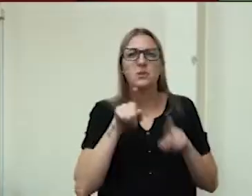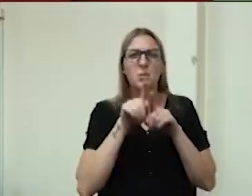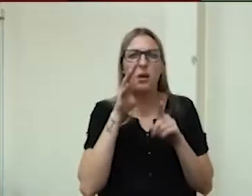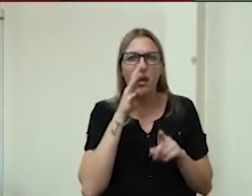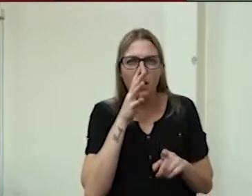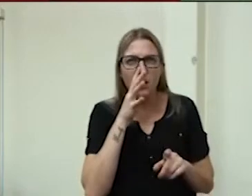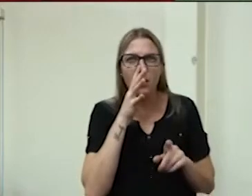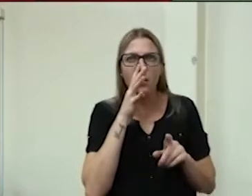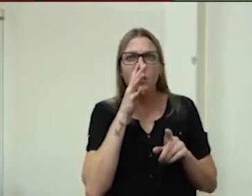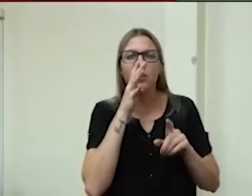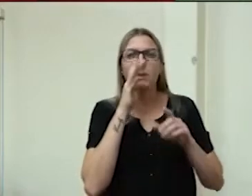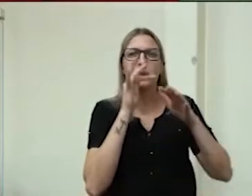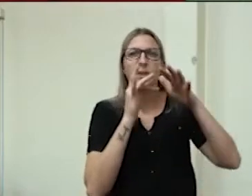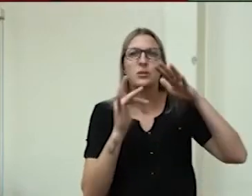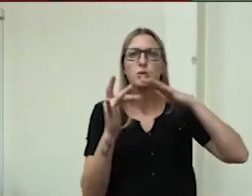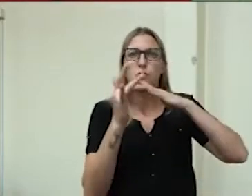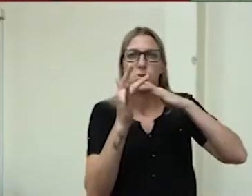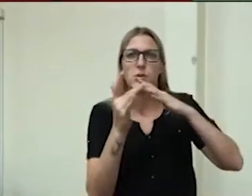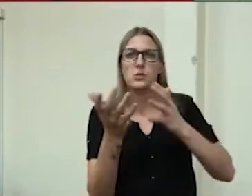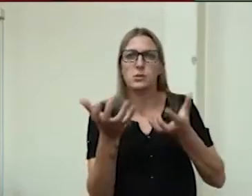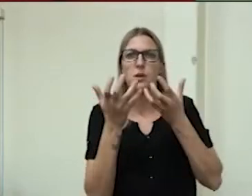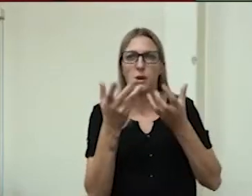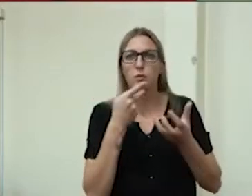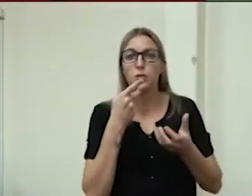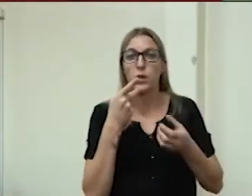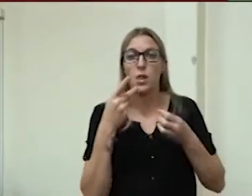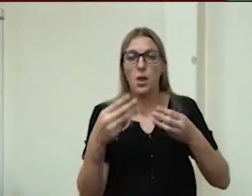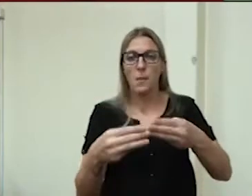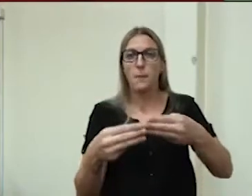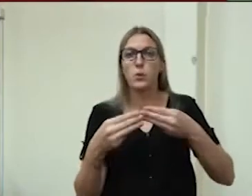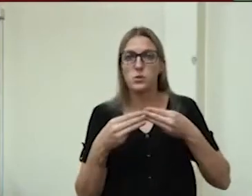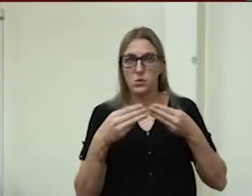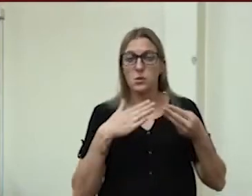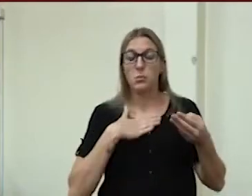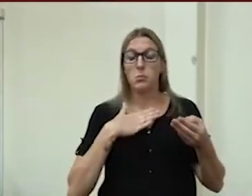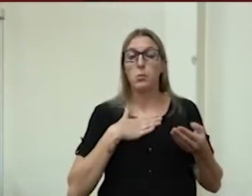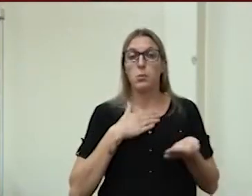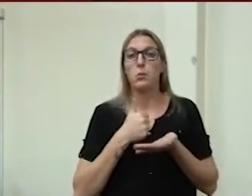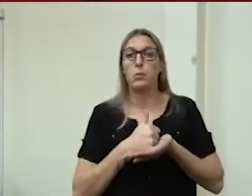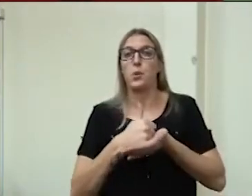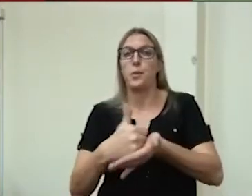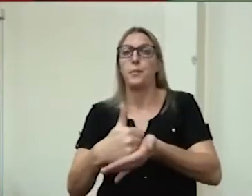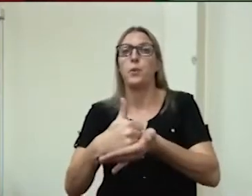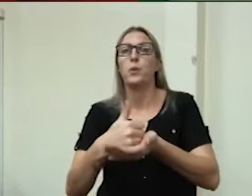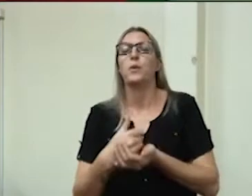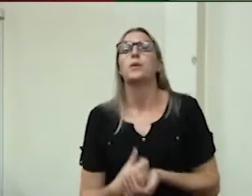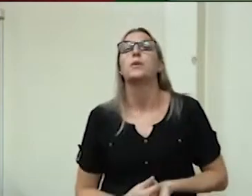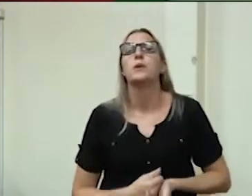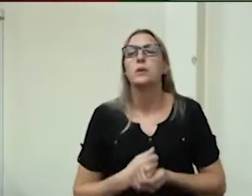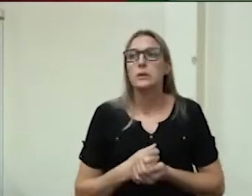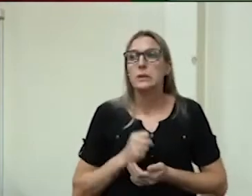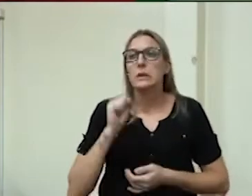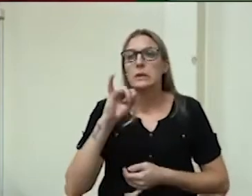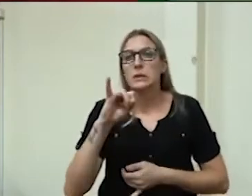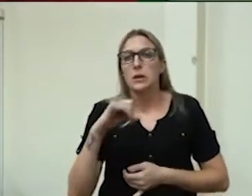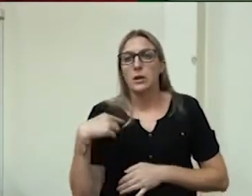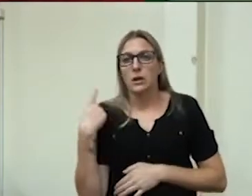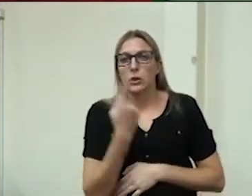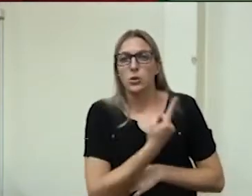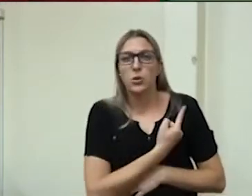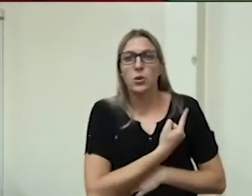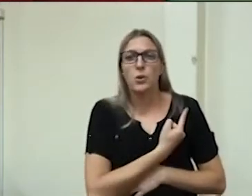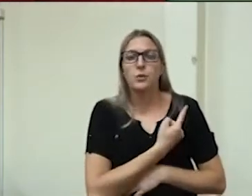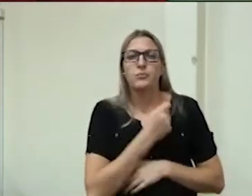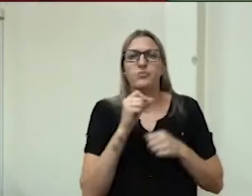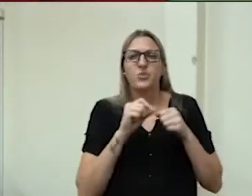fiscalizar. Quero dizer que essa moção tem meu total apoio e que se nós vínhamos traçando